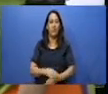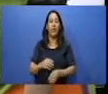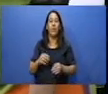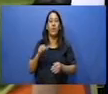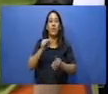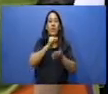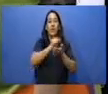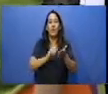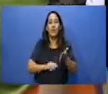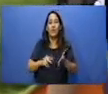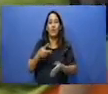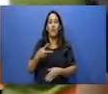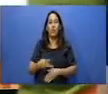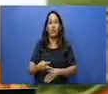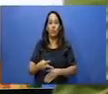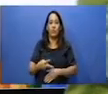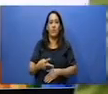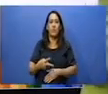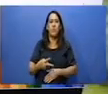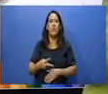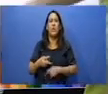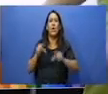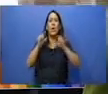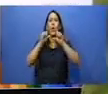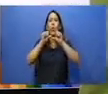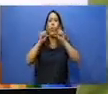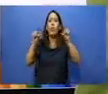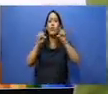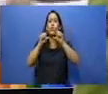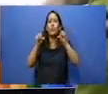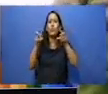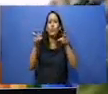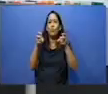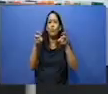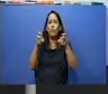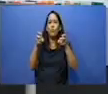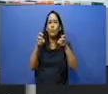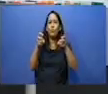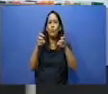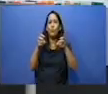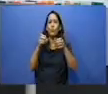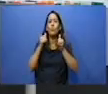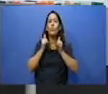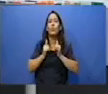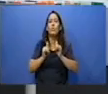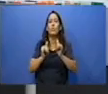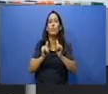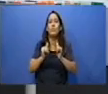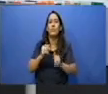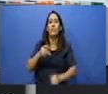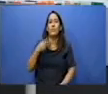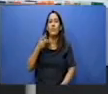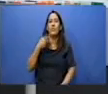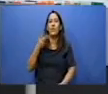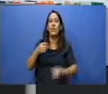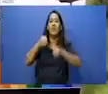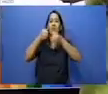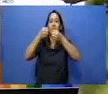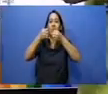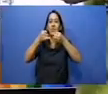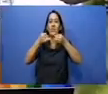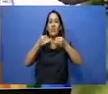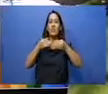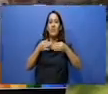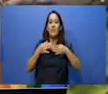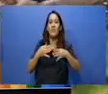2. Qual é o assunto da notícia? O que se falava aquela notícia? Vamos lá?